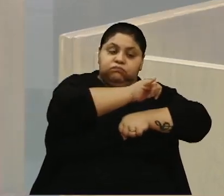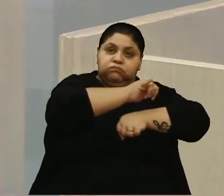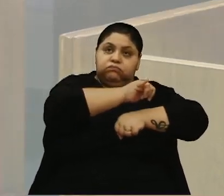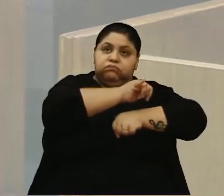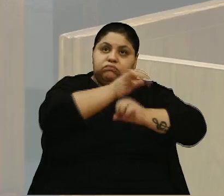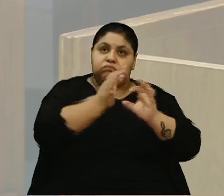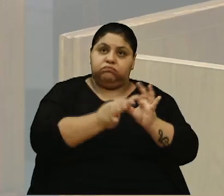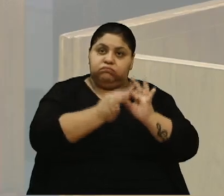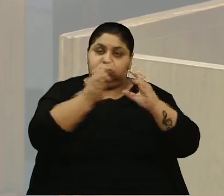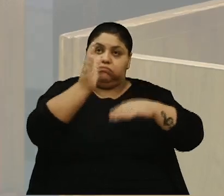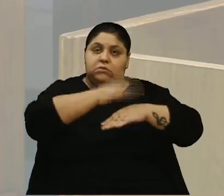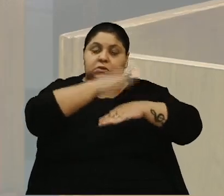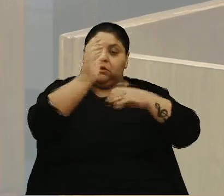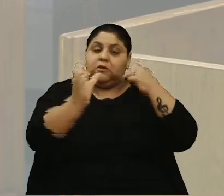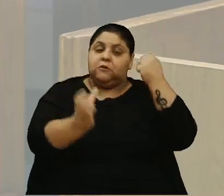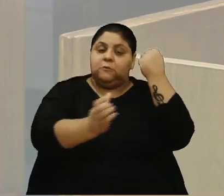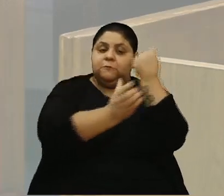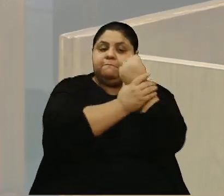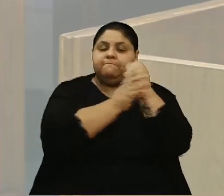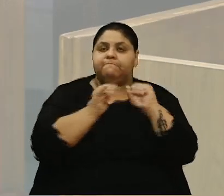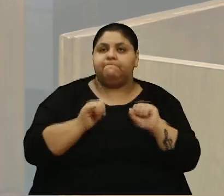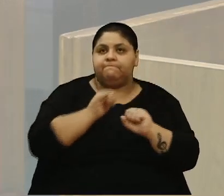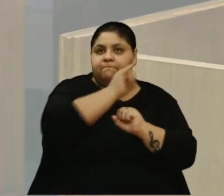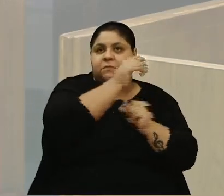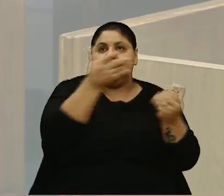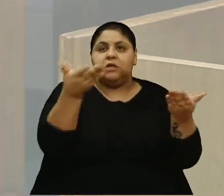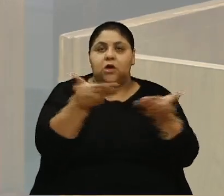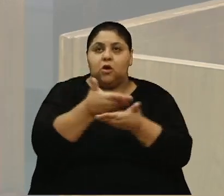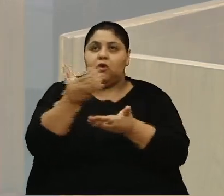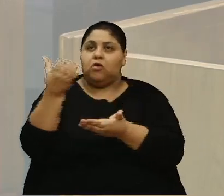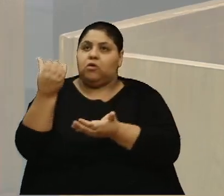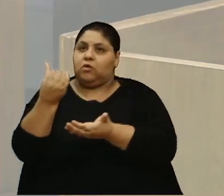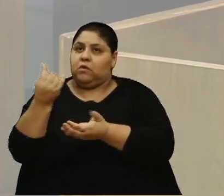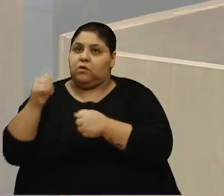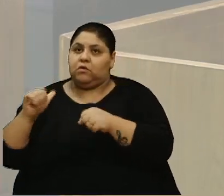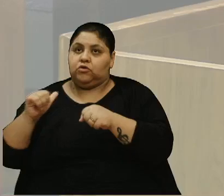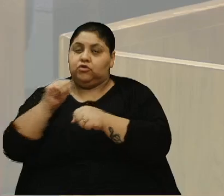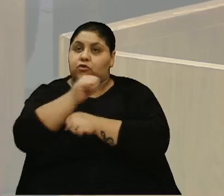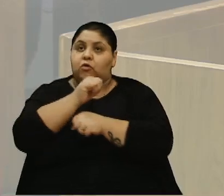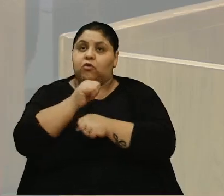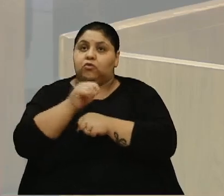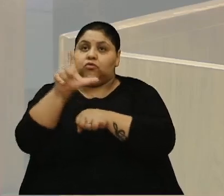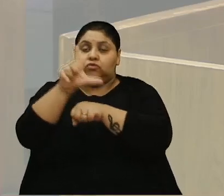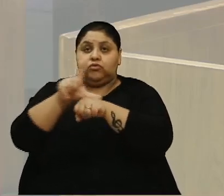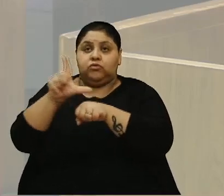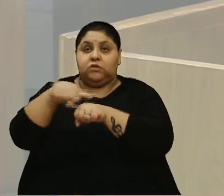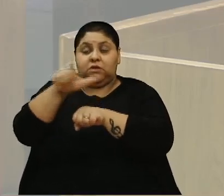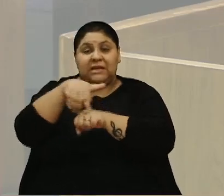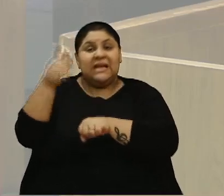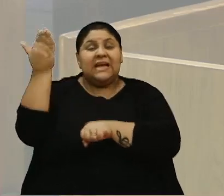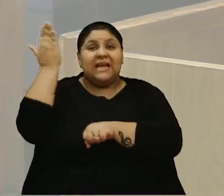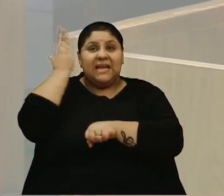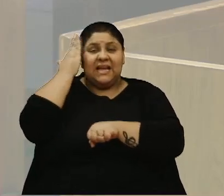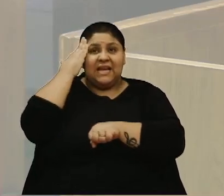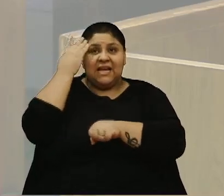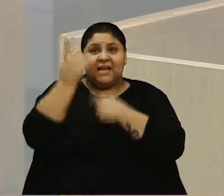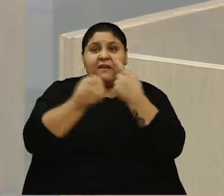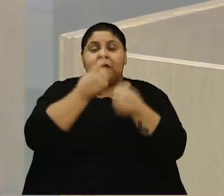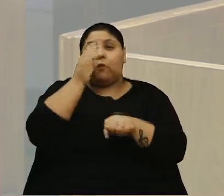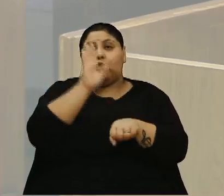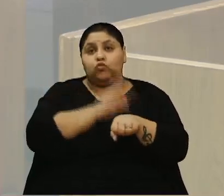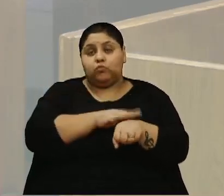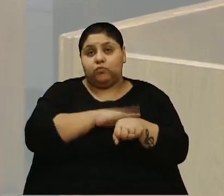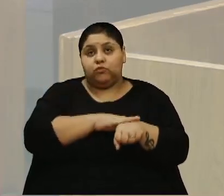mais segurança, para permitir mais voos. Hoje são 6 os voos comerciais. Mas a gente sabe que do tempo, né, em alguns momentos